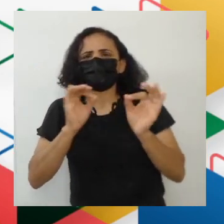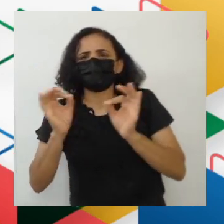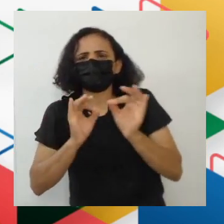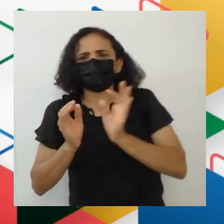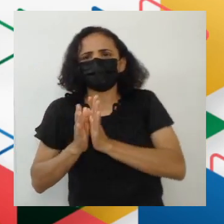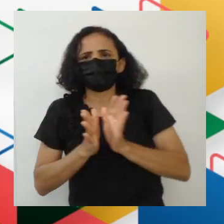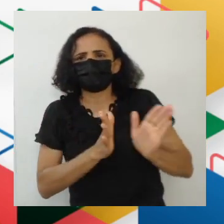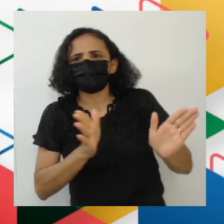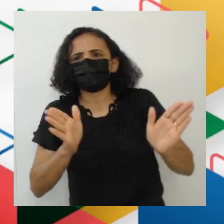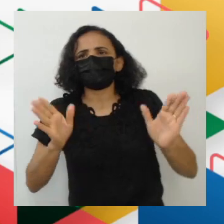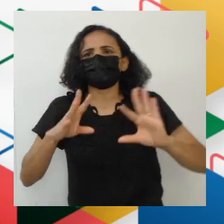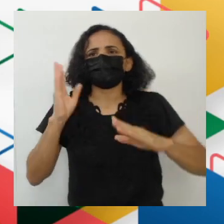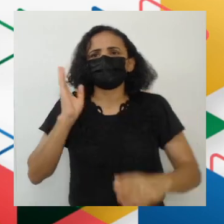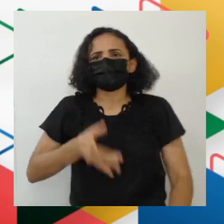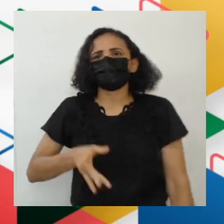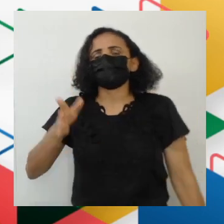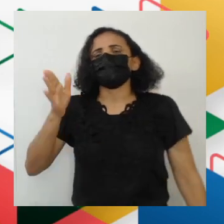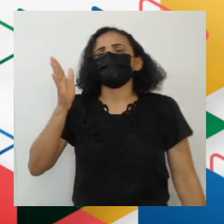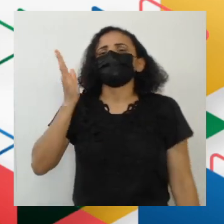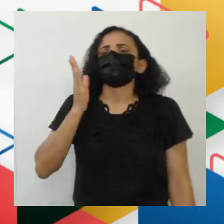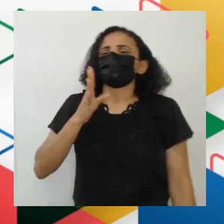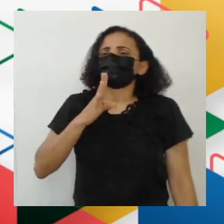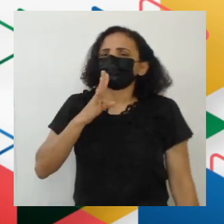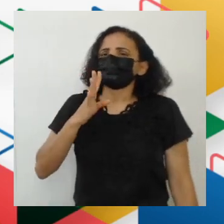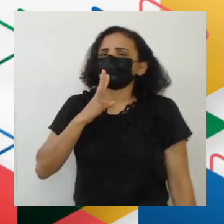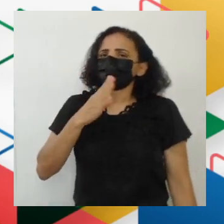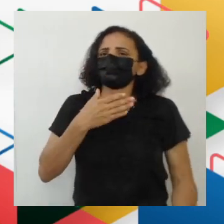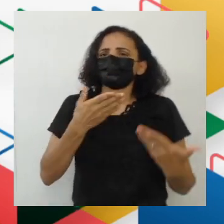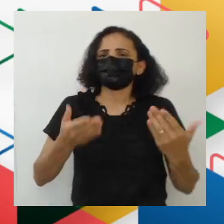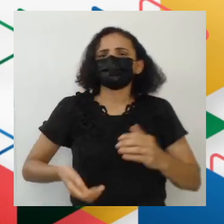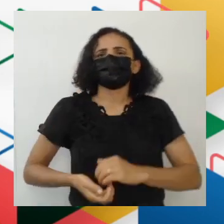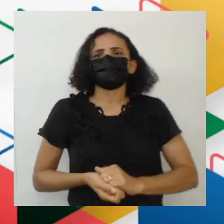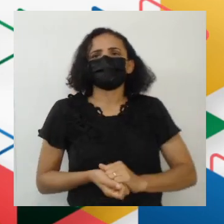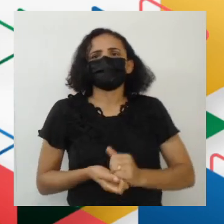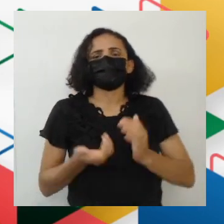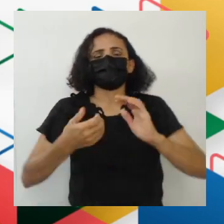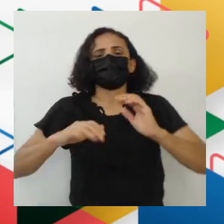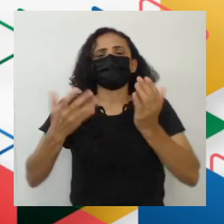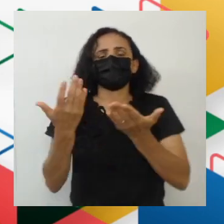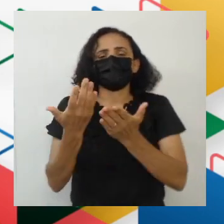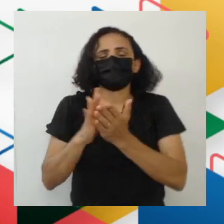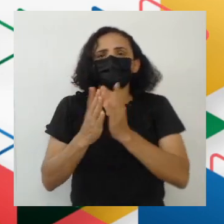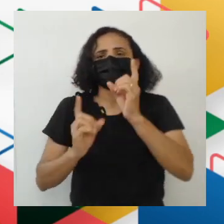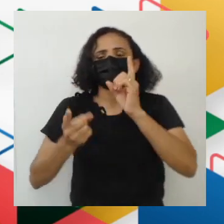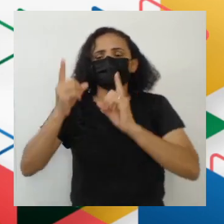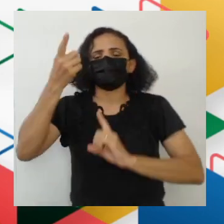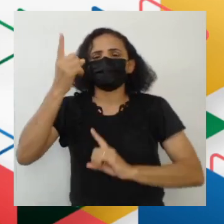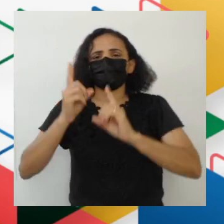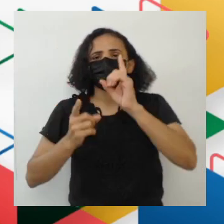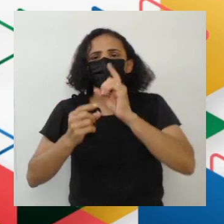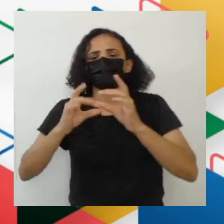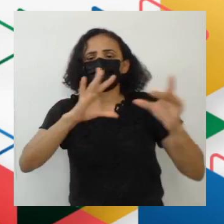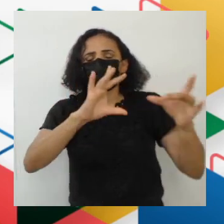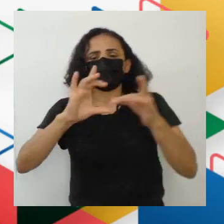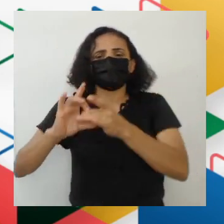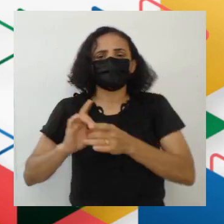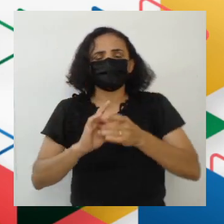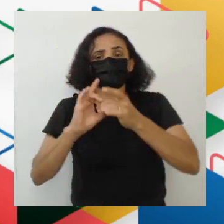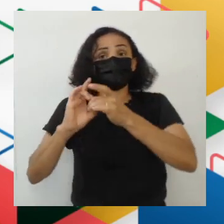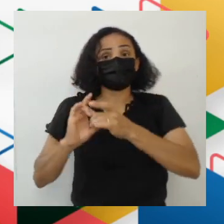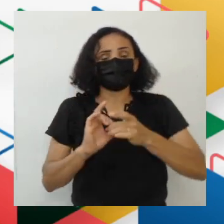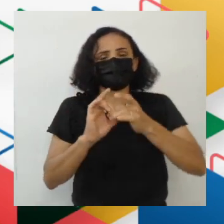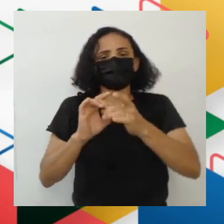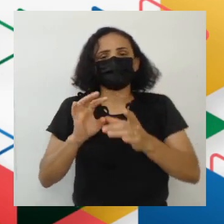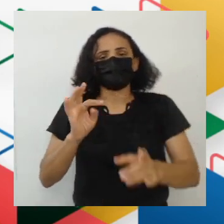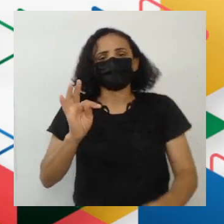todas da atualidade que vocês conhecem tão bem. Então, a escola de samba, a Unidos da Tijuca, então fez essa